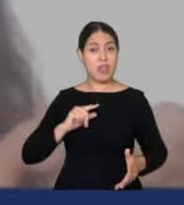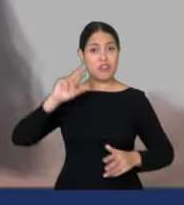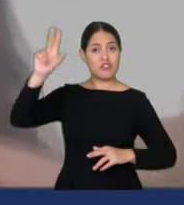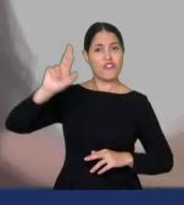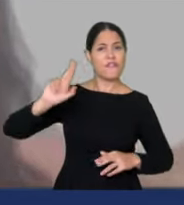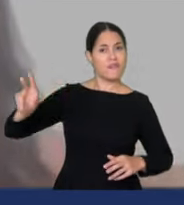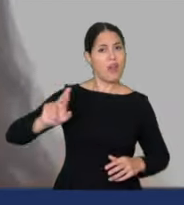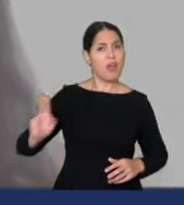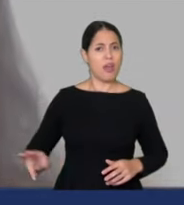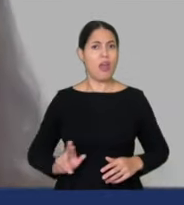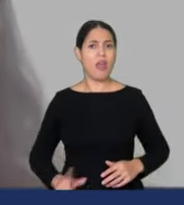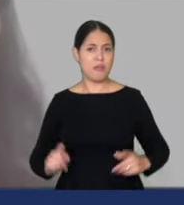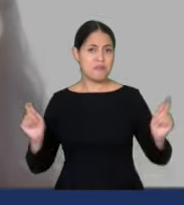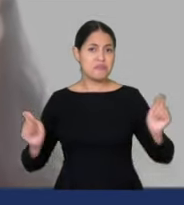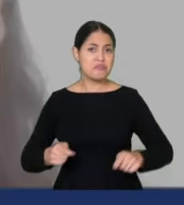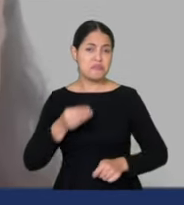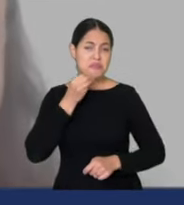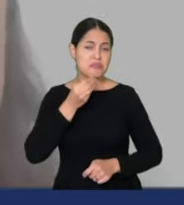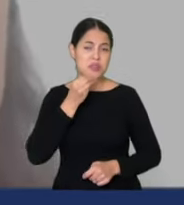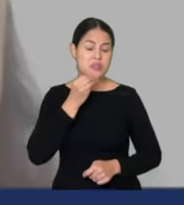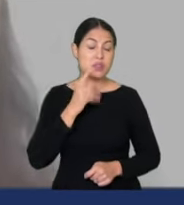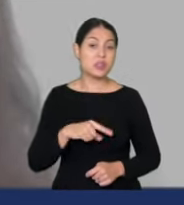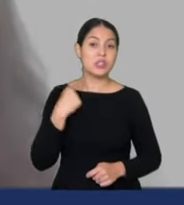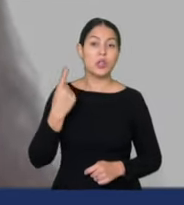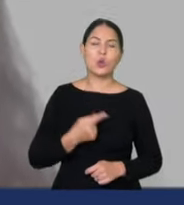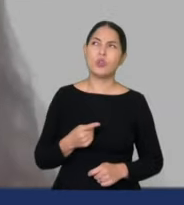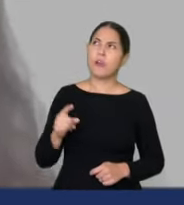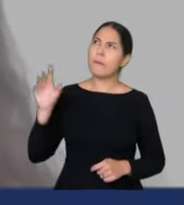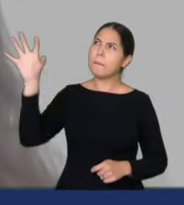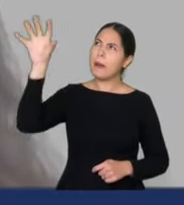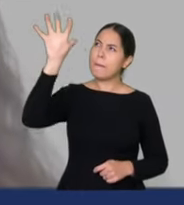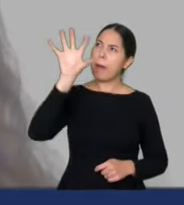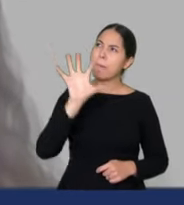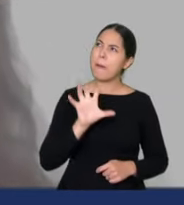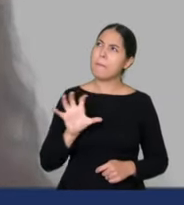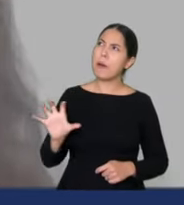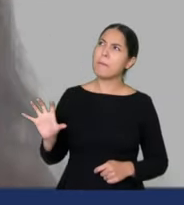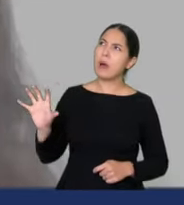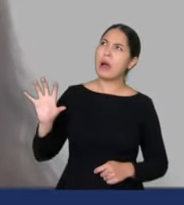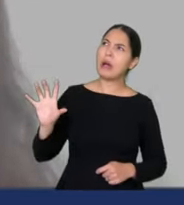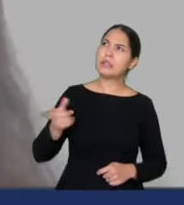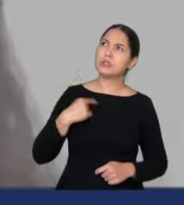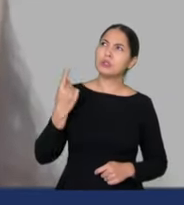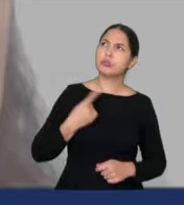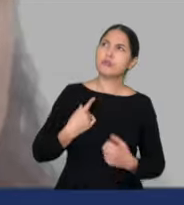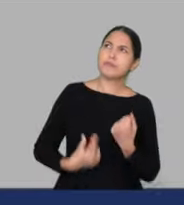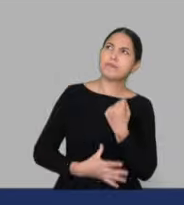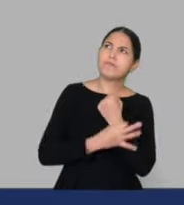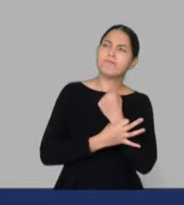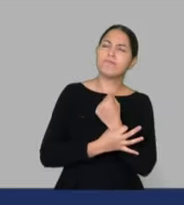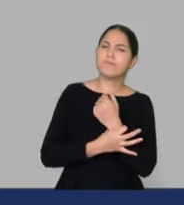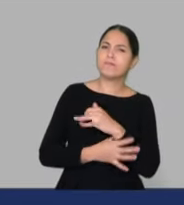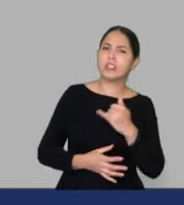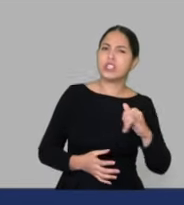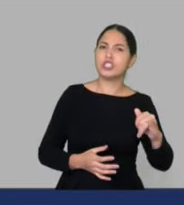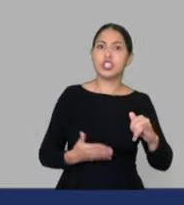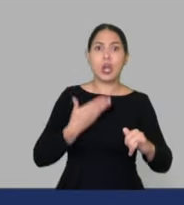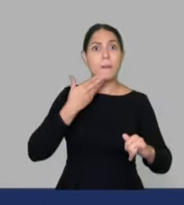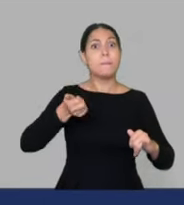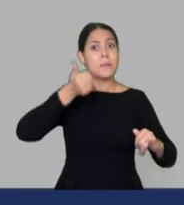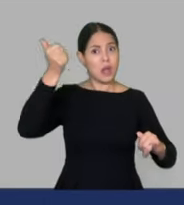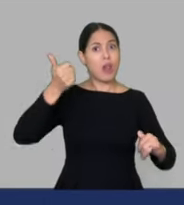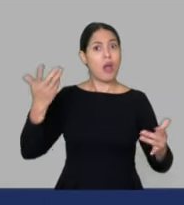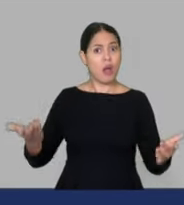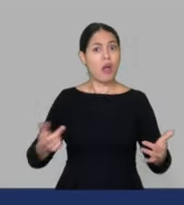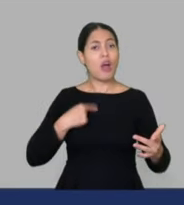Então quando a gente vai integrando os territórios, a gente consegue ter uma segurança de abastecimento melhor, podemos ter uma matriz mais limpa